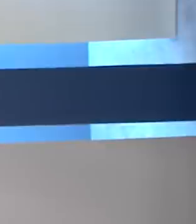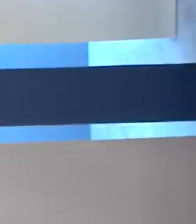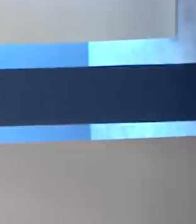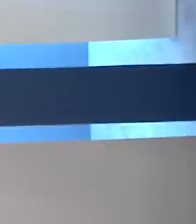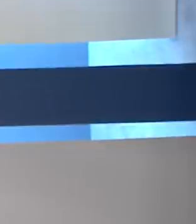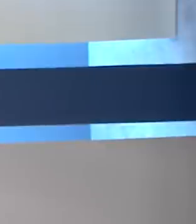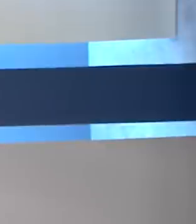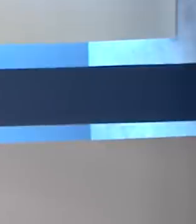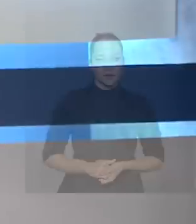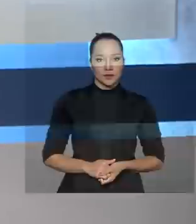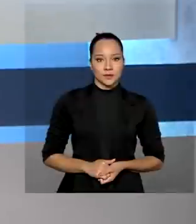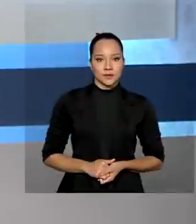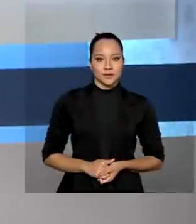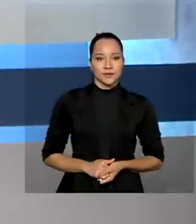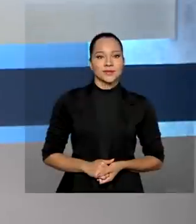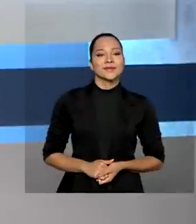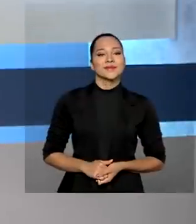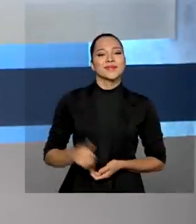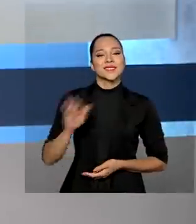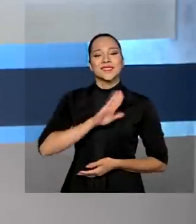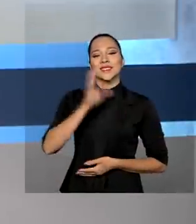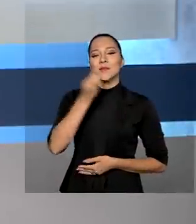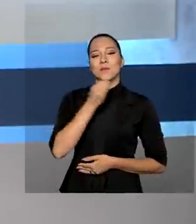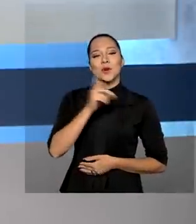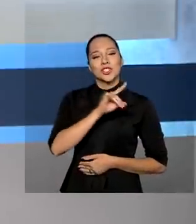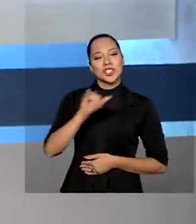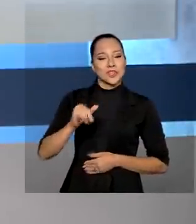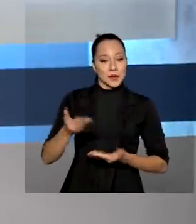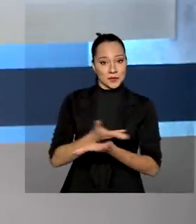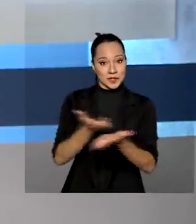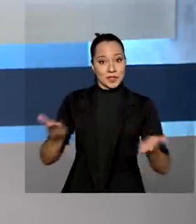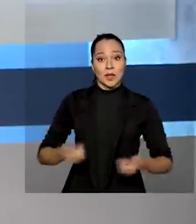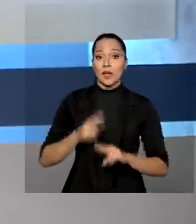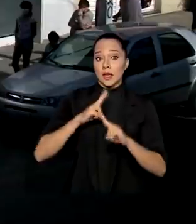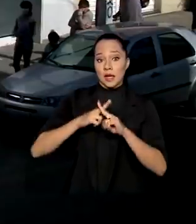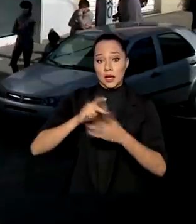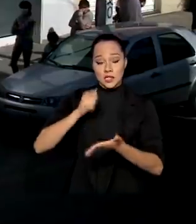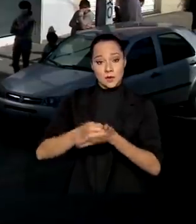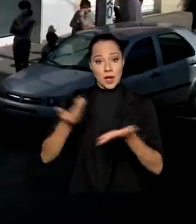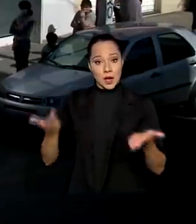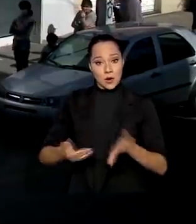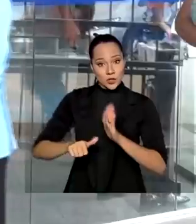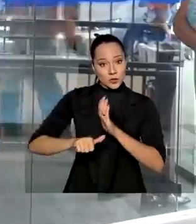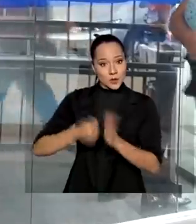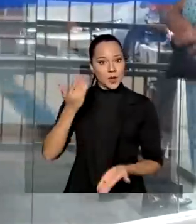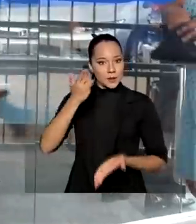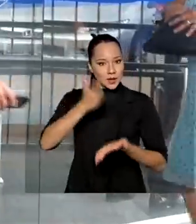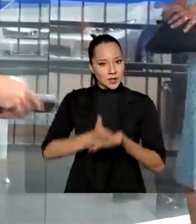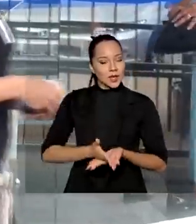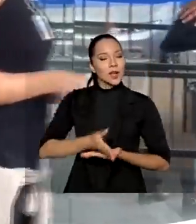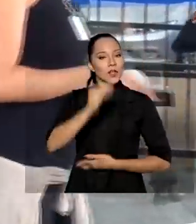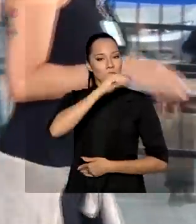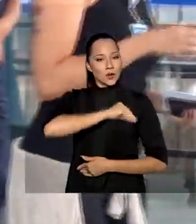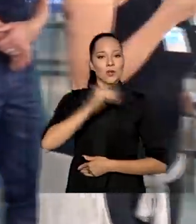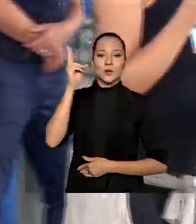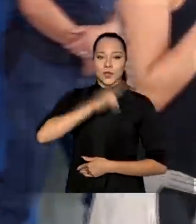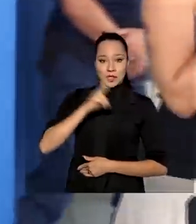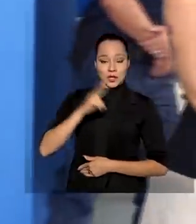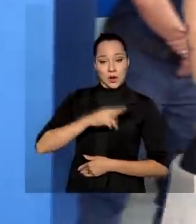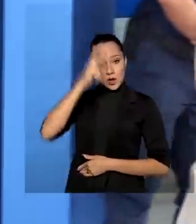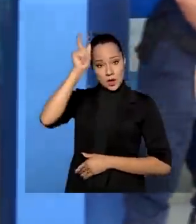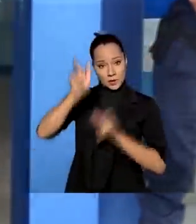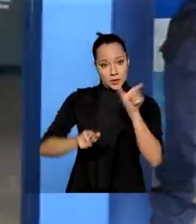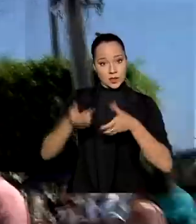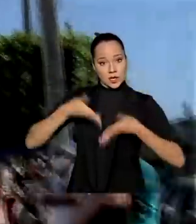o Olá muito bom dia para você caixa paga hoje primeira parcela do auxílio emergencial